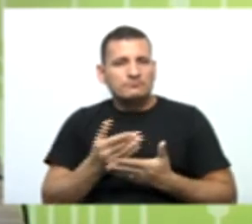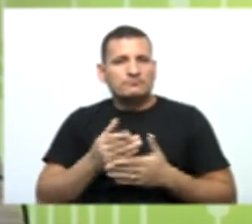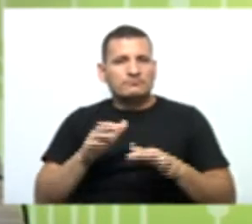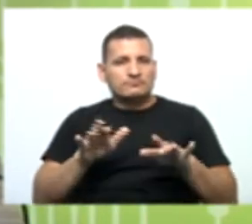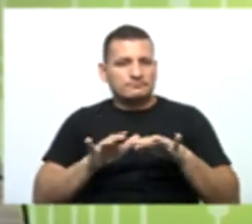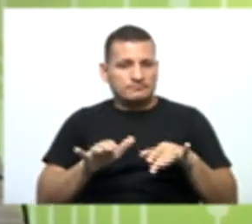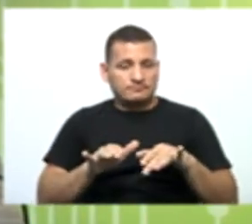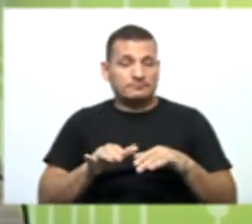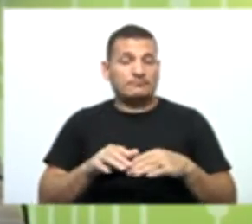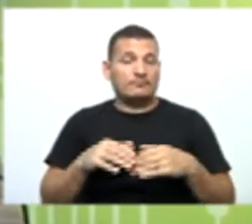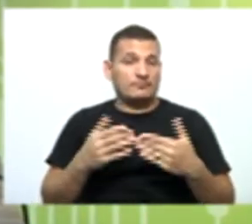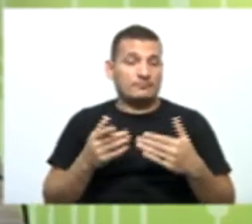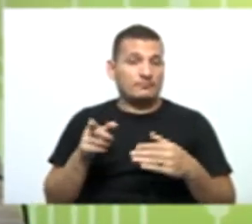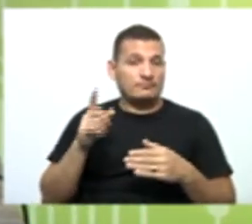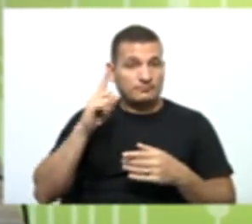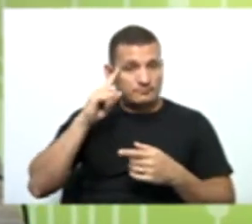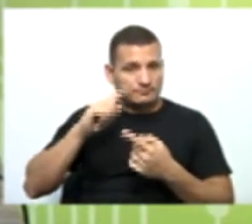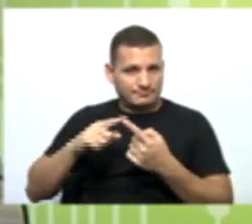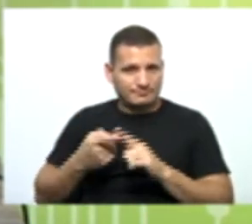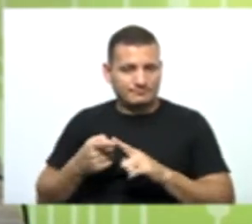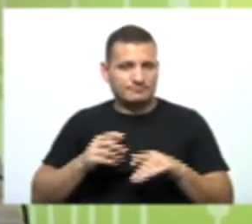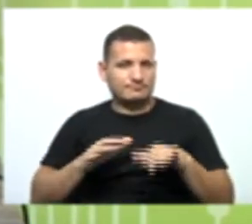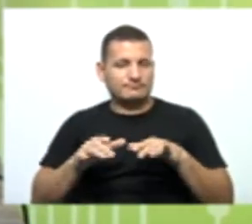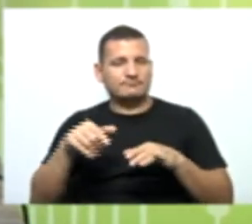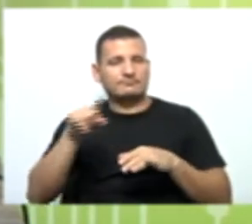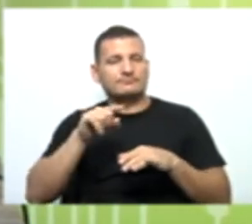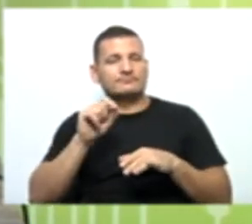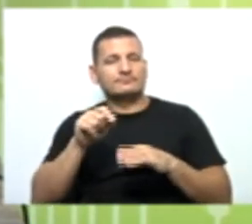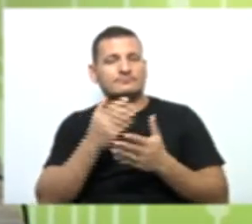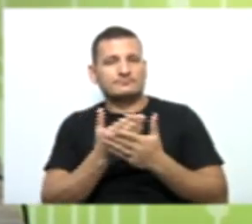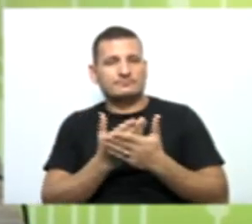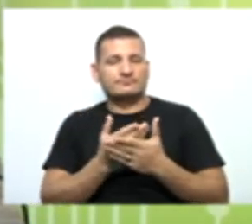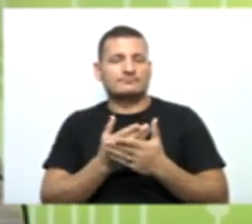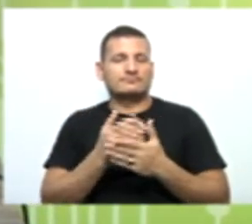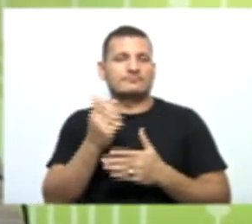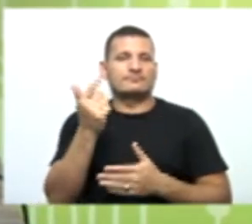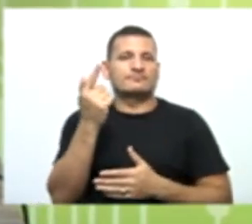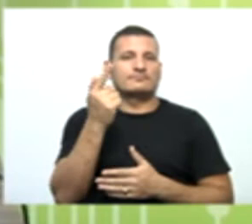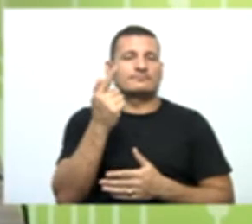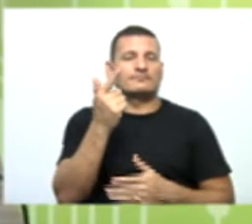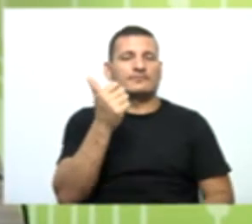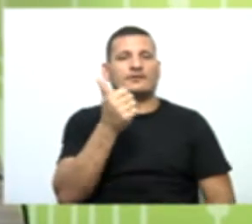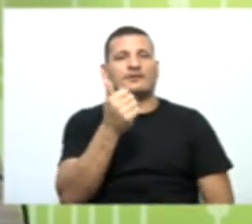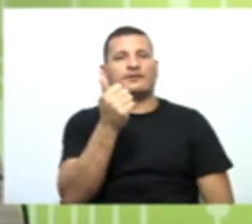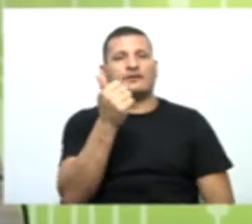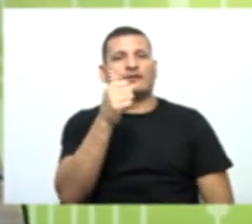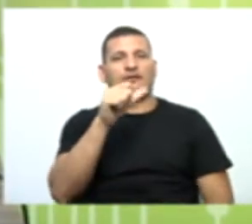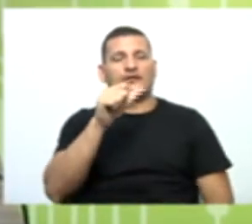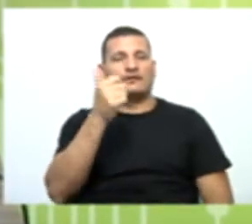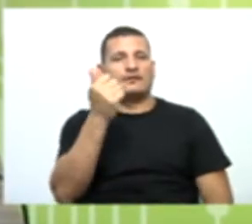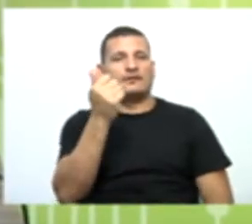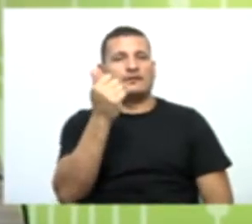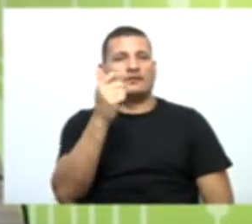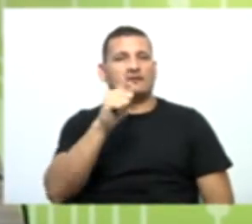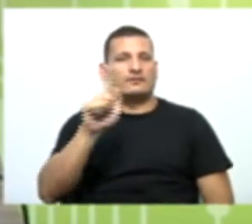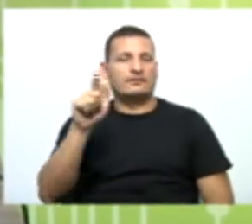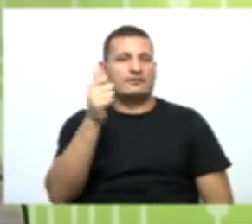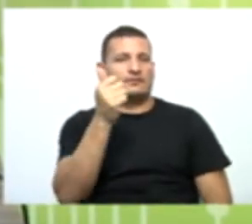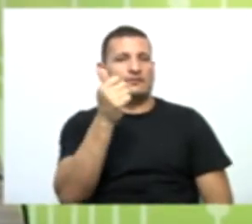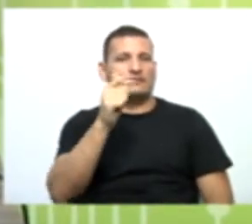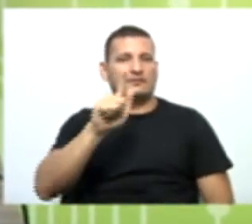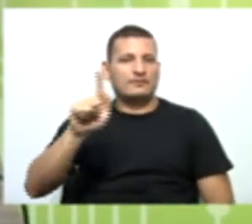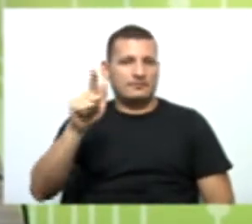Lá em lógica de programação, vocês trabalharam com algoritmos. Alguém lembra o que é um algoritmo? Um algoritmo é